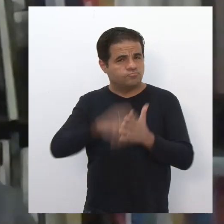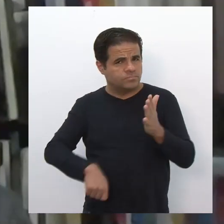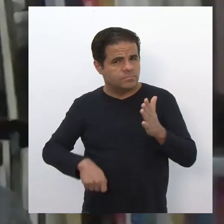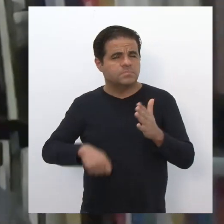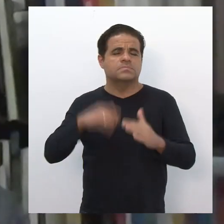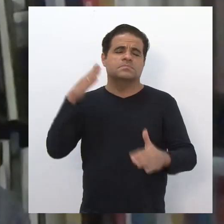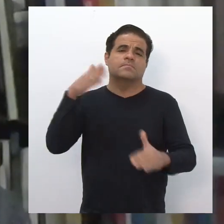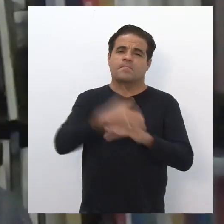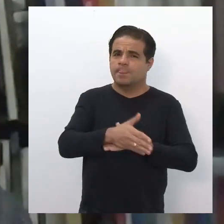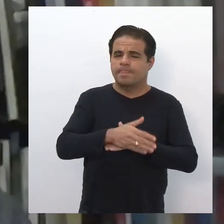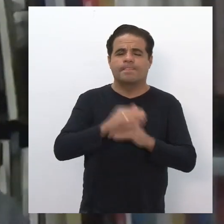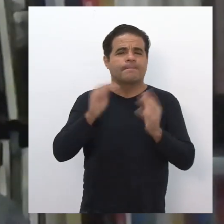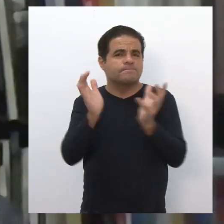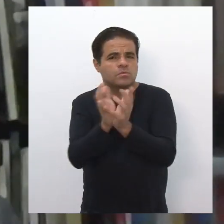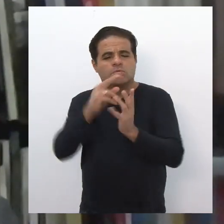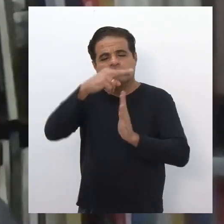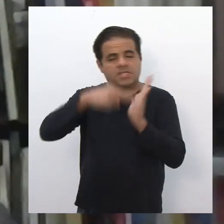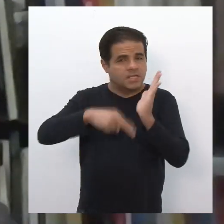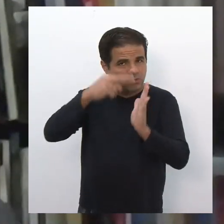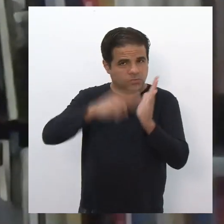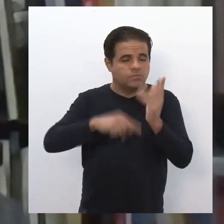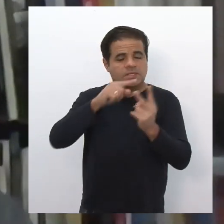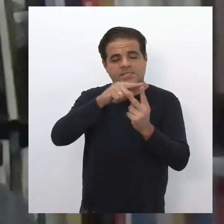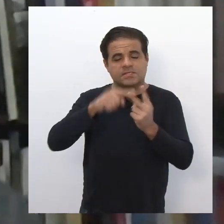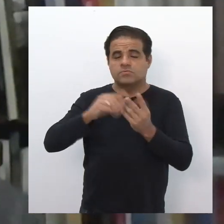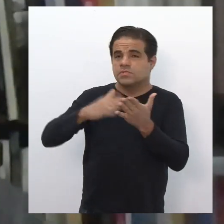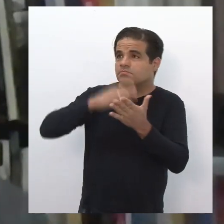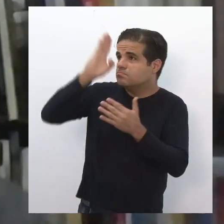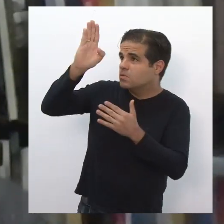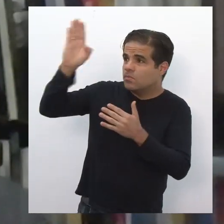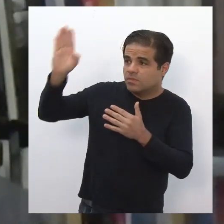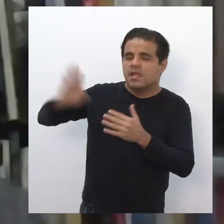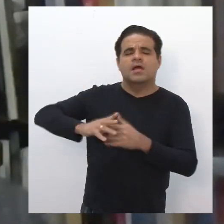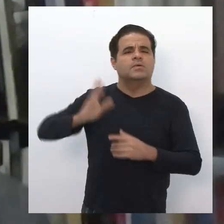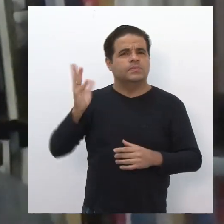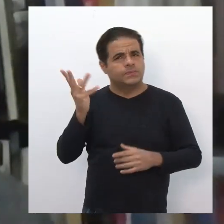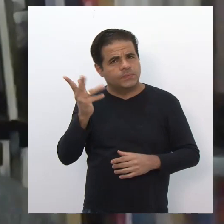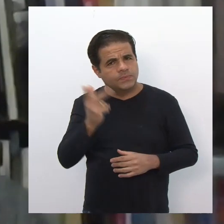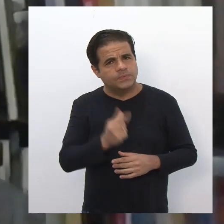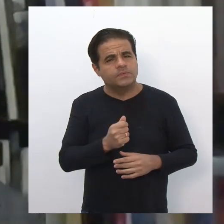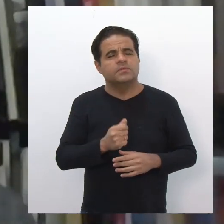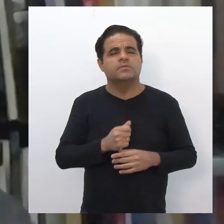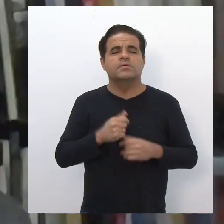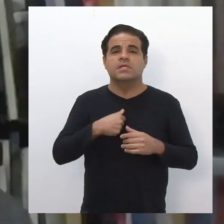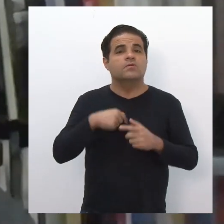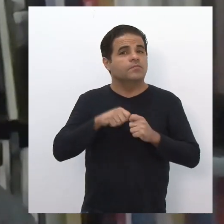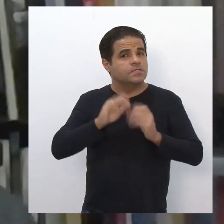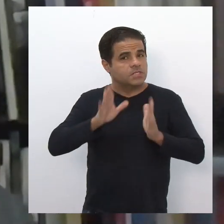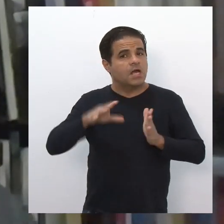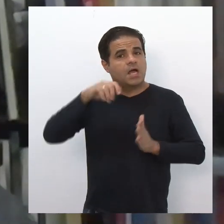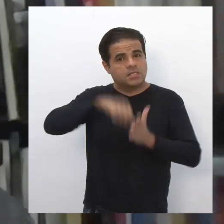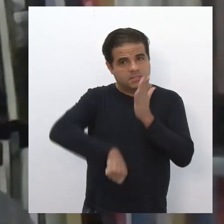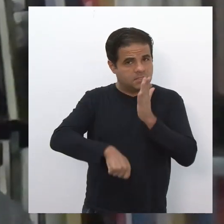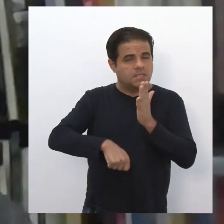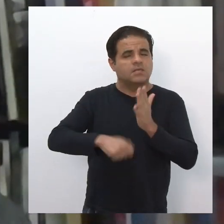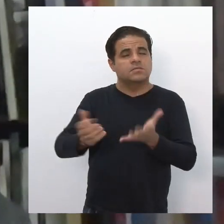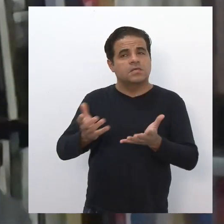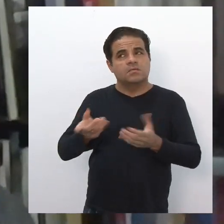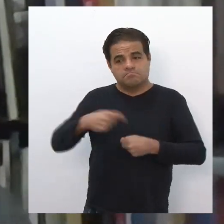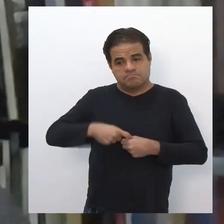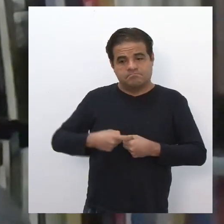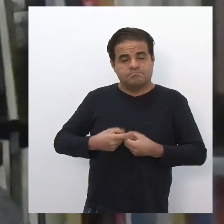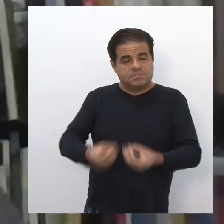inscrição, de participação nos clubes de leitura dessas duas bibliotecas é muito eficiente. Tá? Então, eu fiz inscrição, recebi um